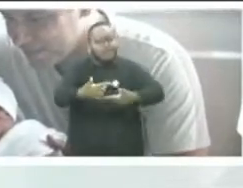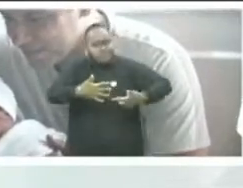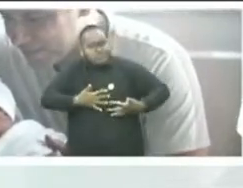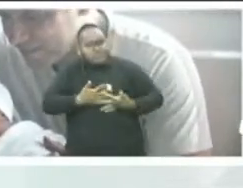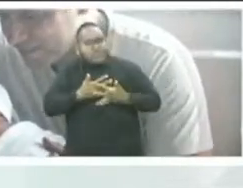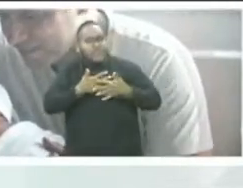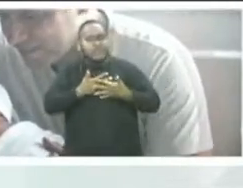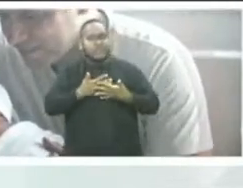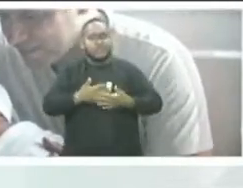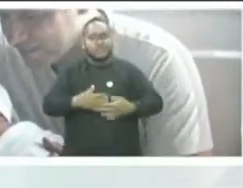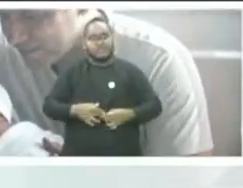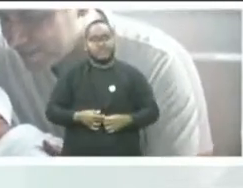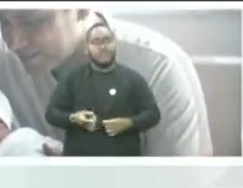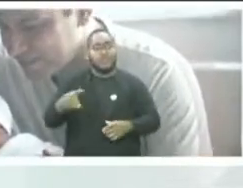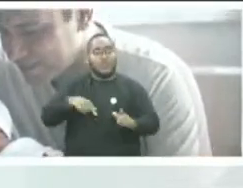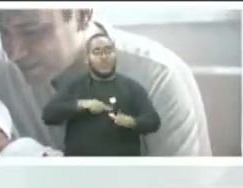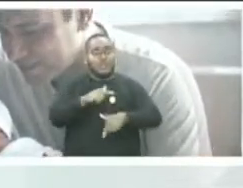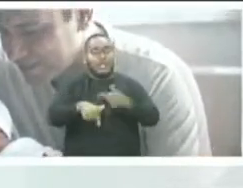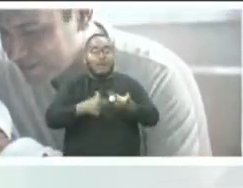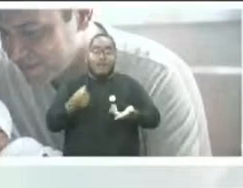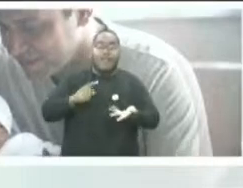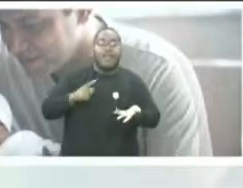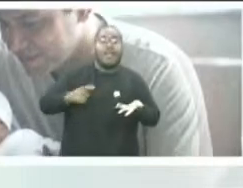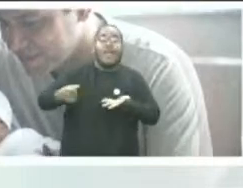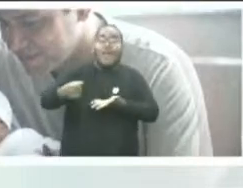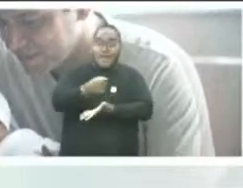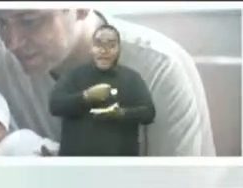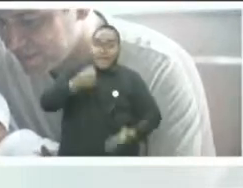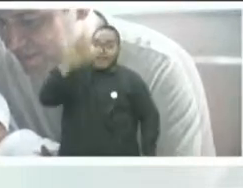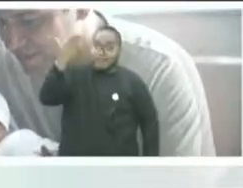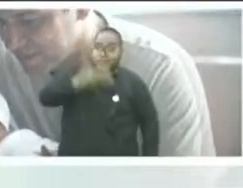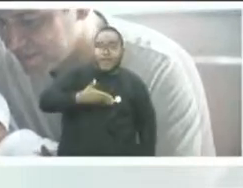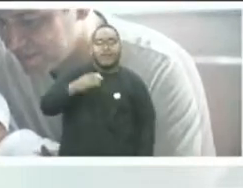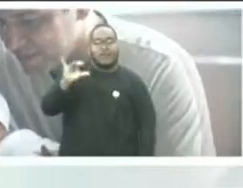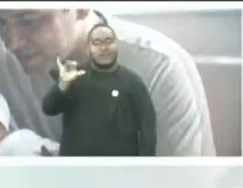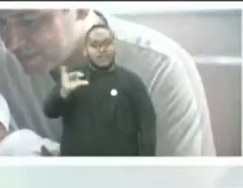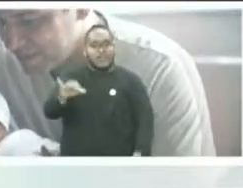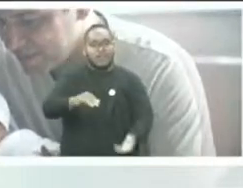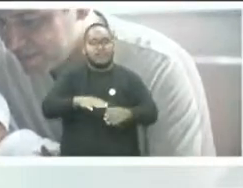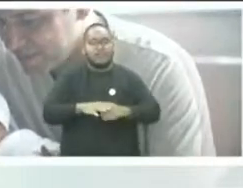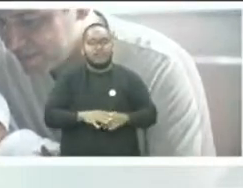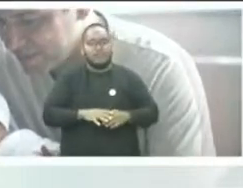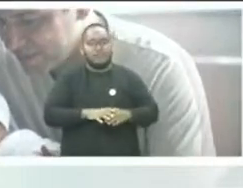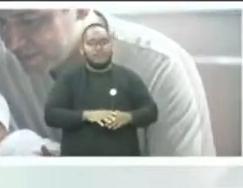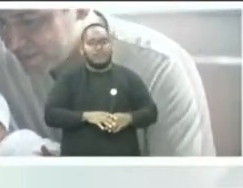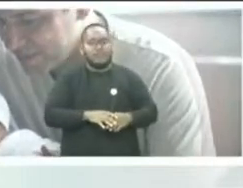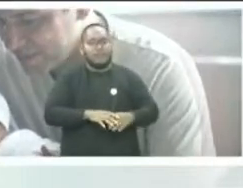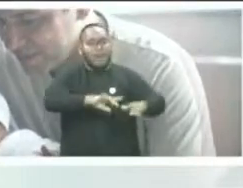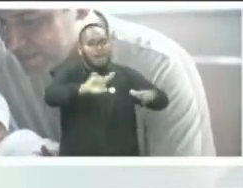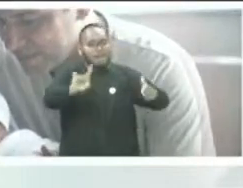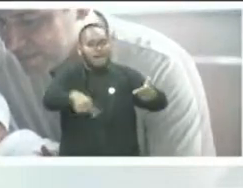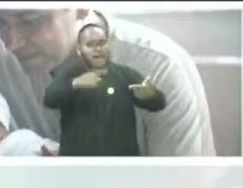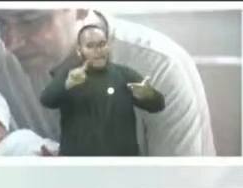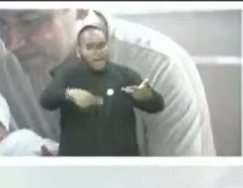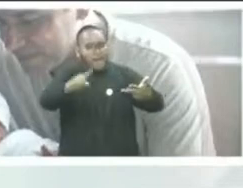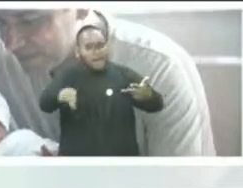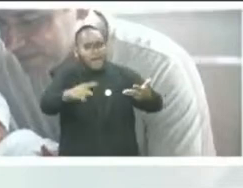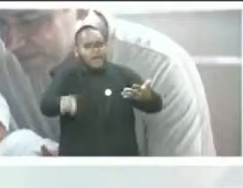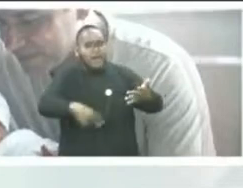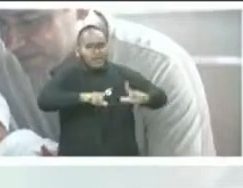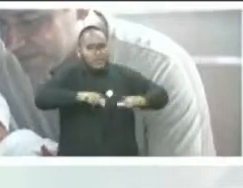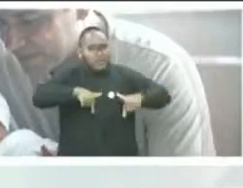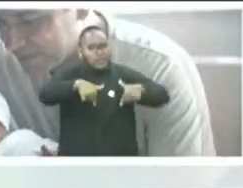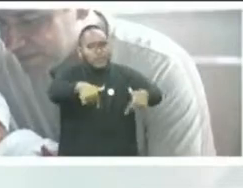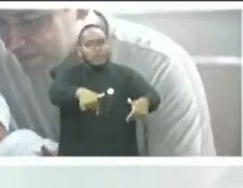trabalho baseado em evidências, seguir enfrentando os desafios que nós temos diariamente na assistência, e eu